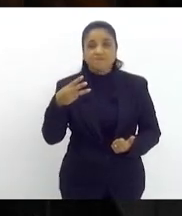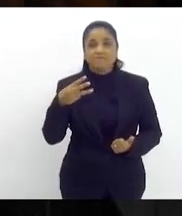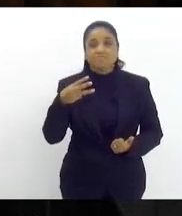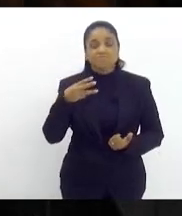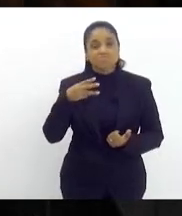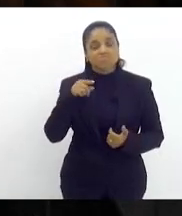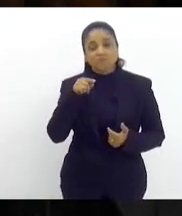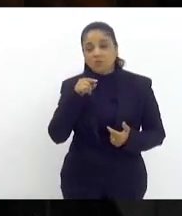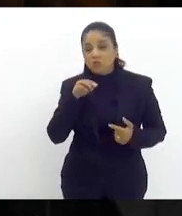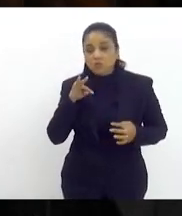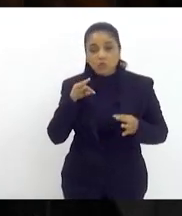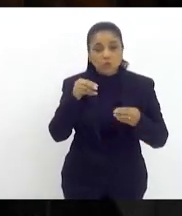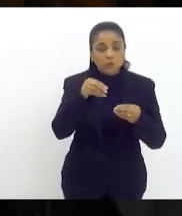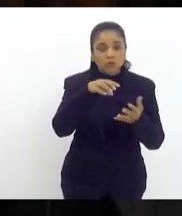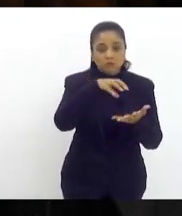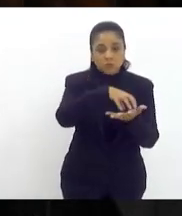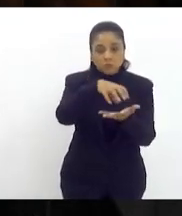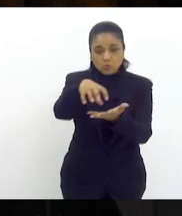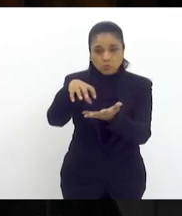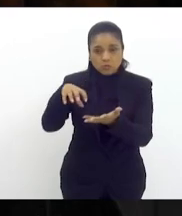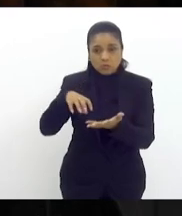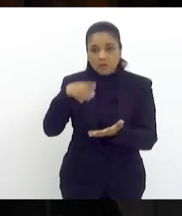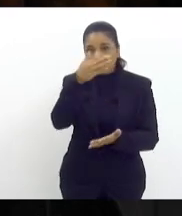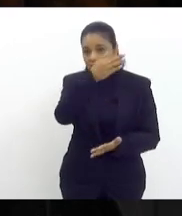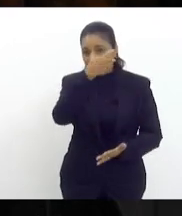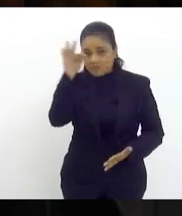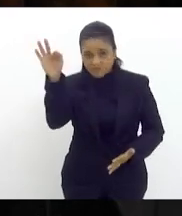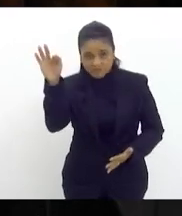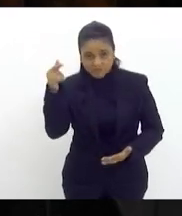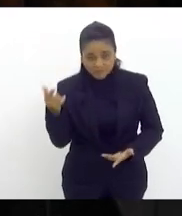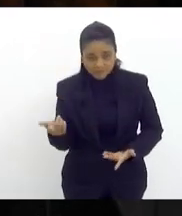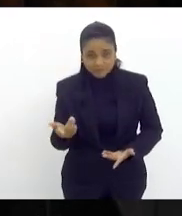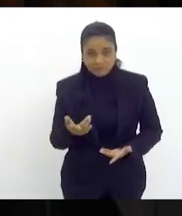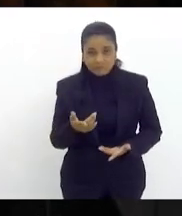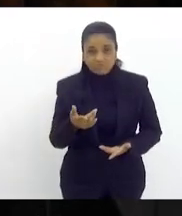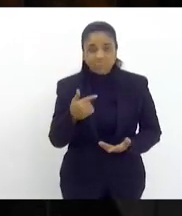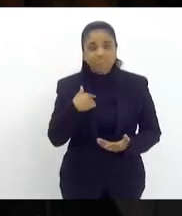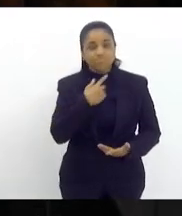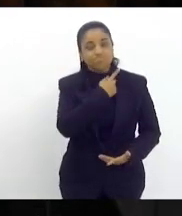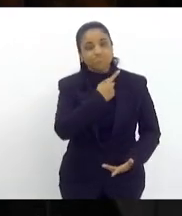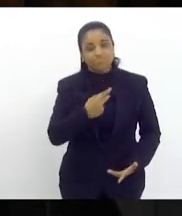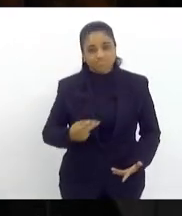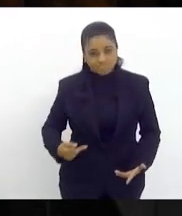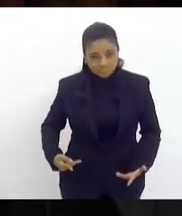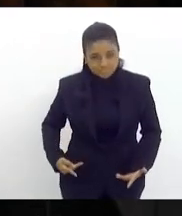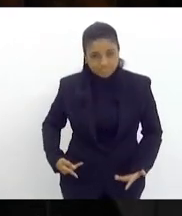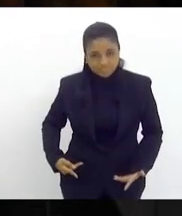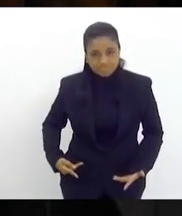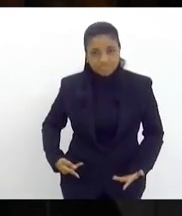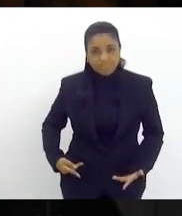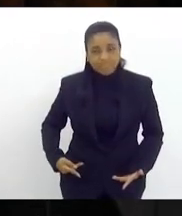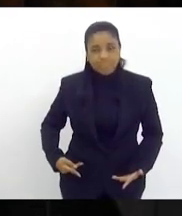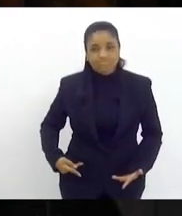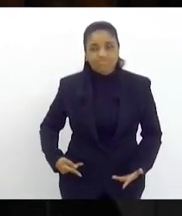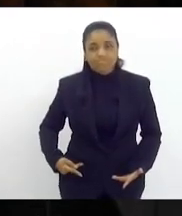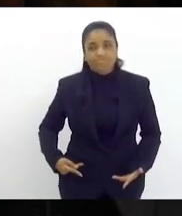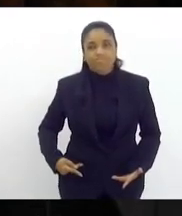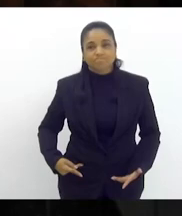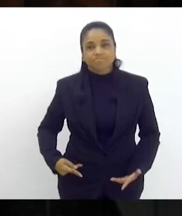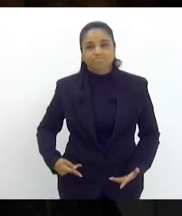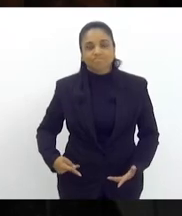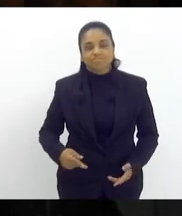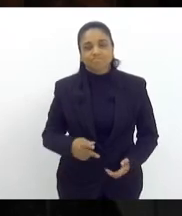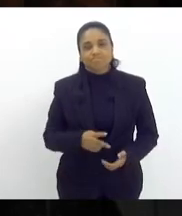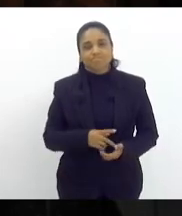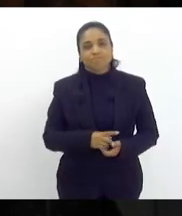todas as unidades da federação e senhora presidente os gatilhos